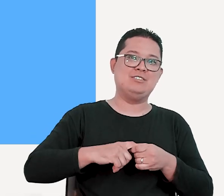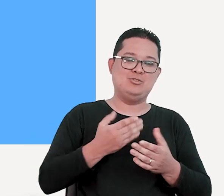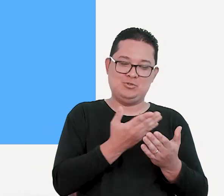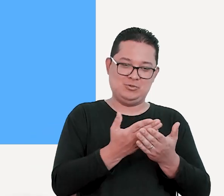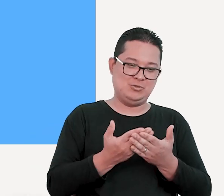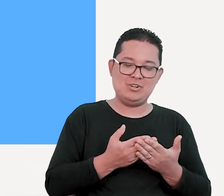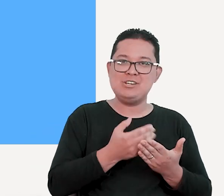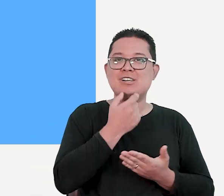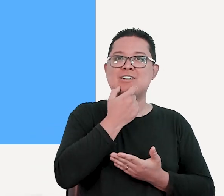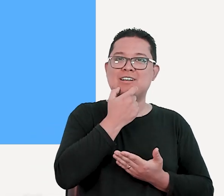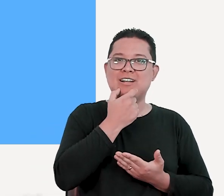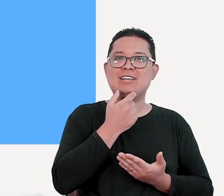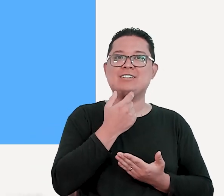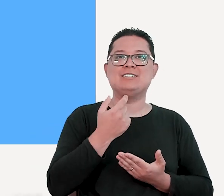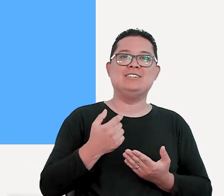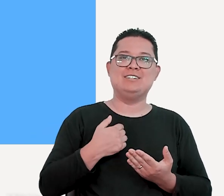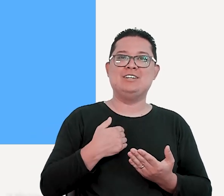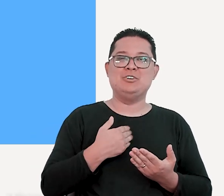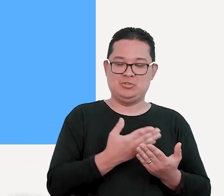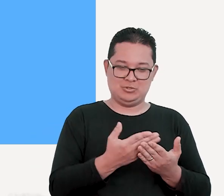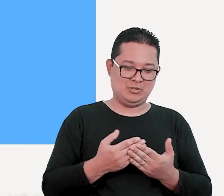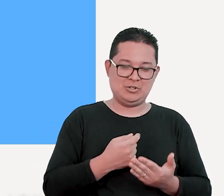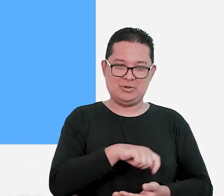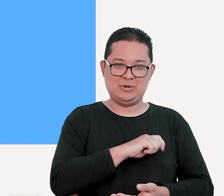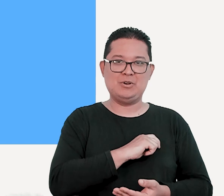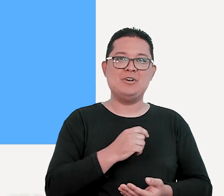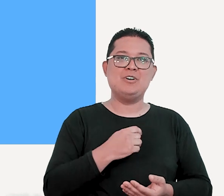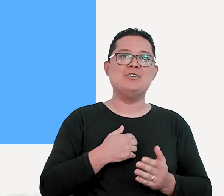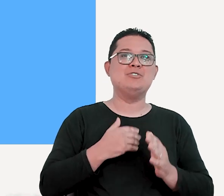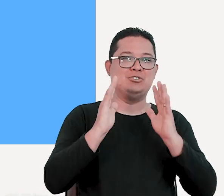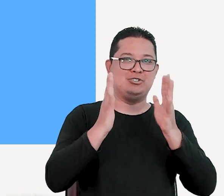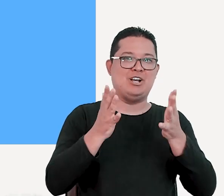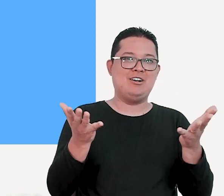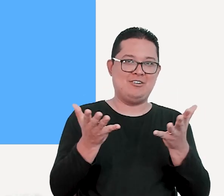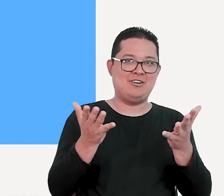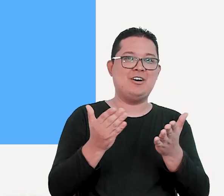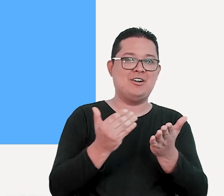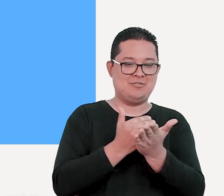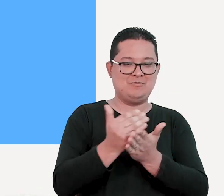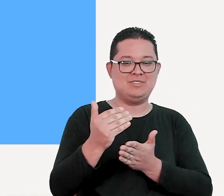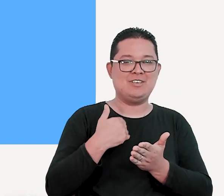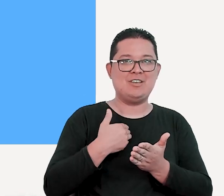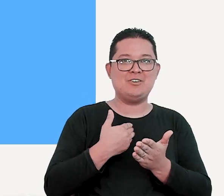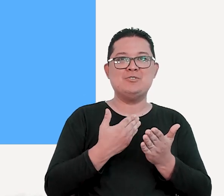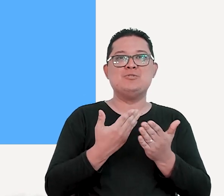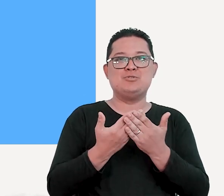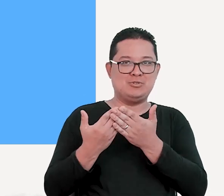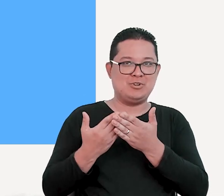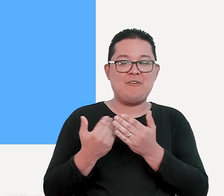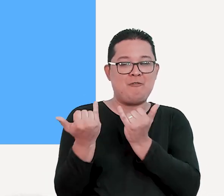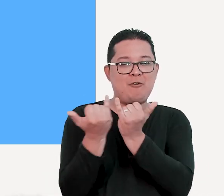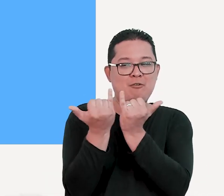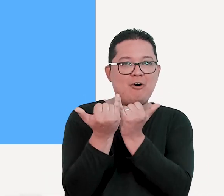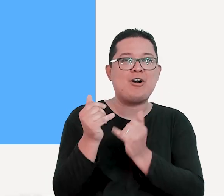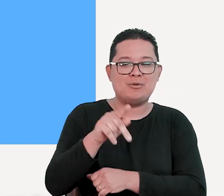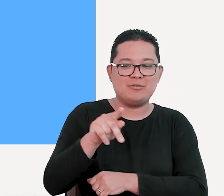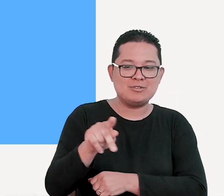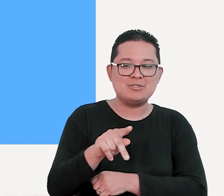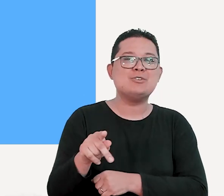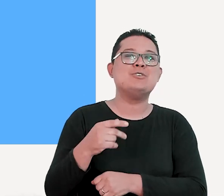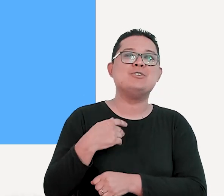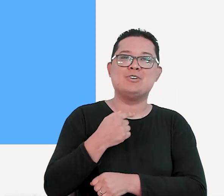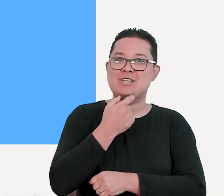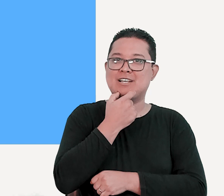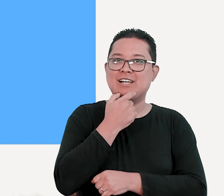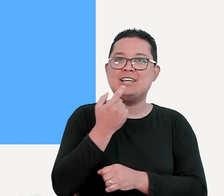muito legais, assim, falar do meu trabalho, fazer fofoca com o meu professor, enfim, coisas que eu não imaginaria que eu